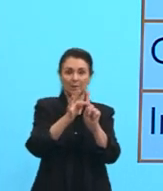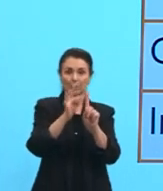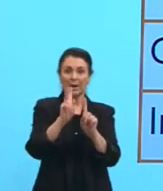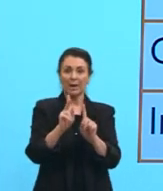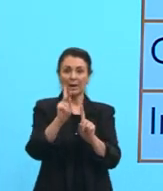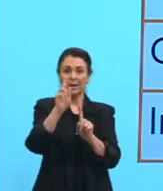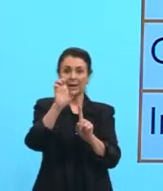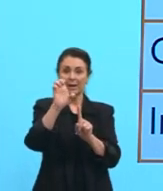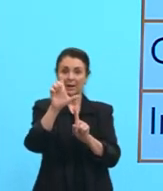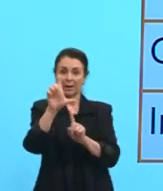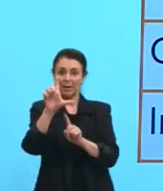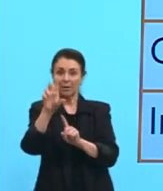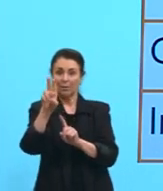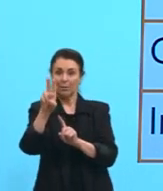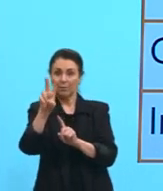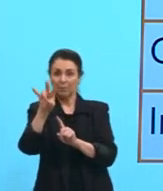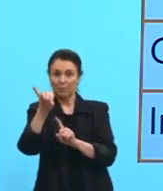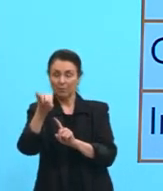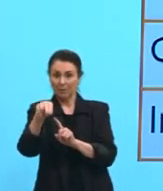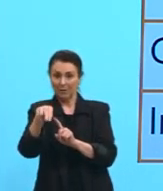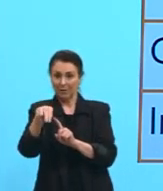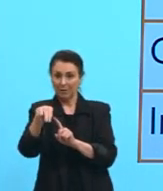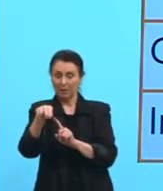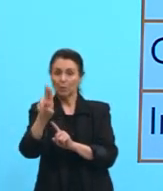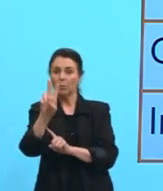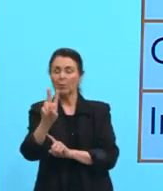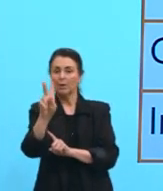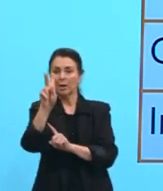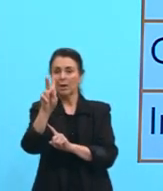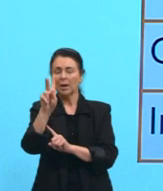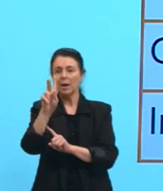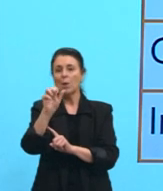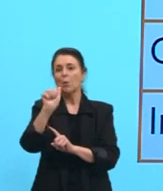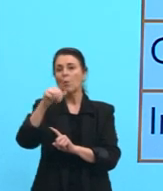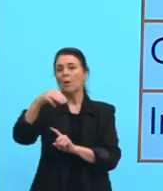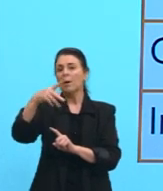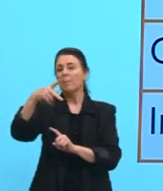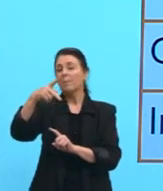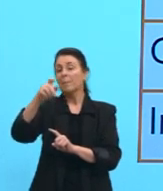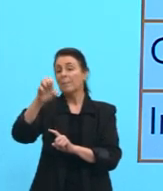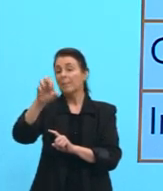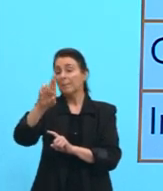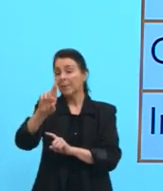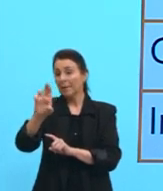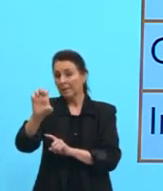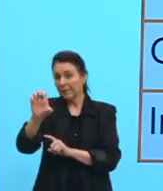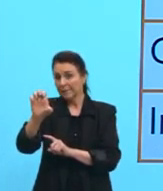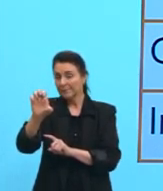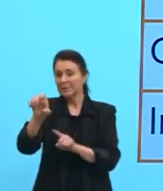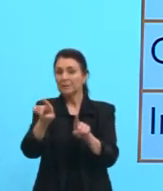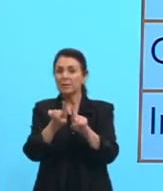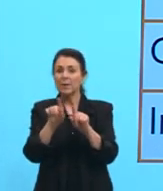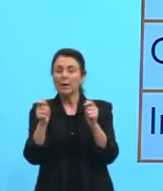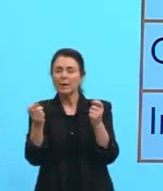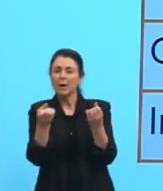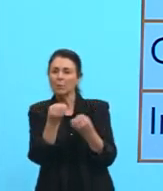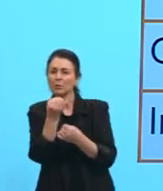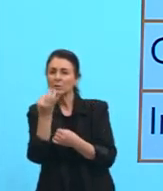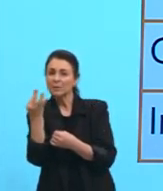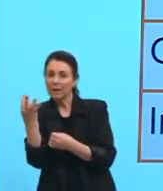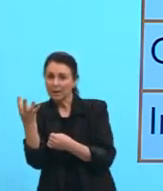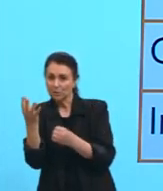Kelvin corrente elétrica em amperes quantidade de matéria que vocês usam bastante em química